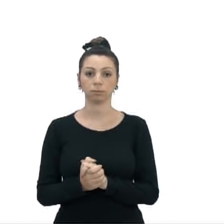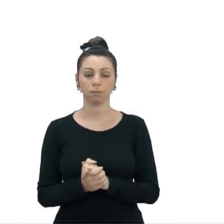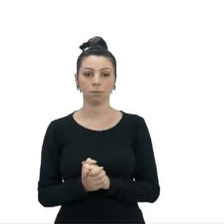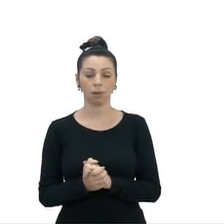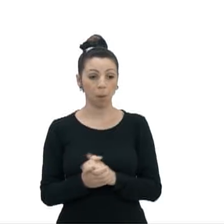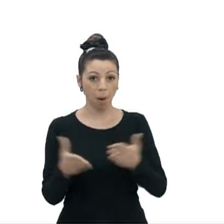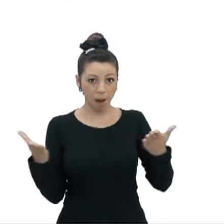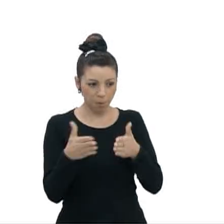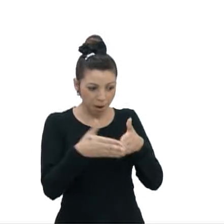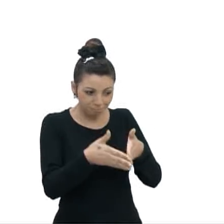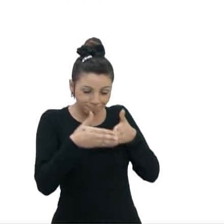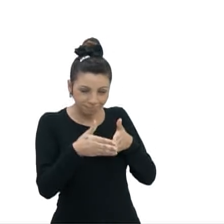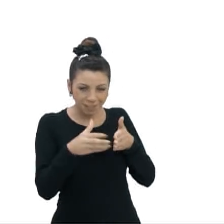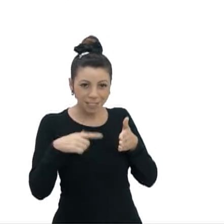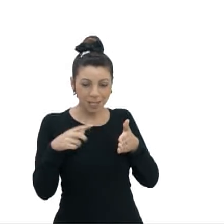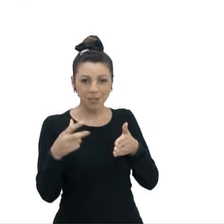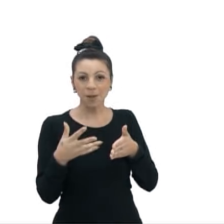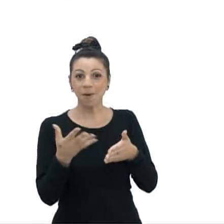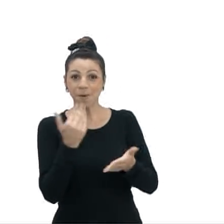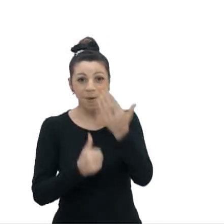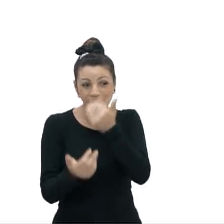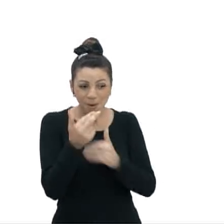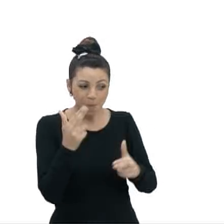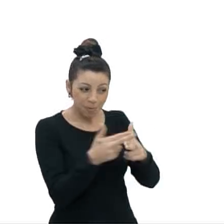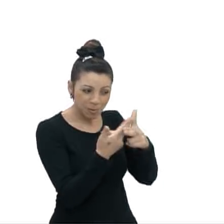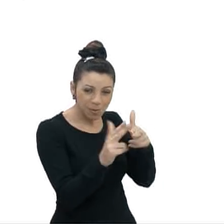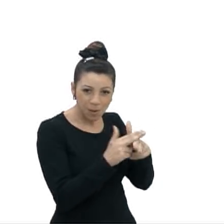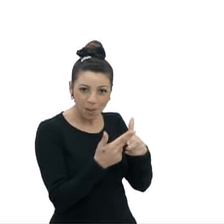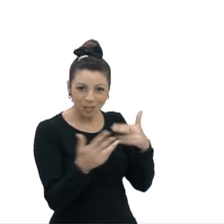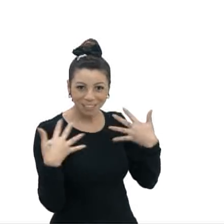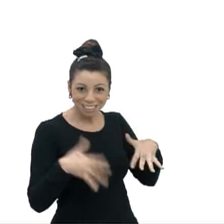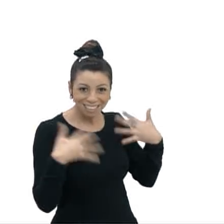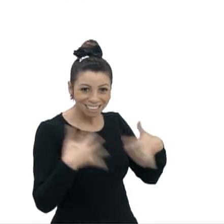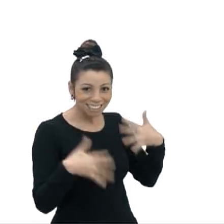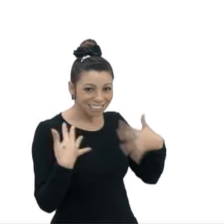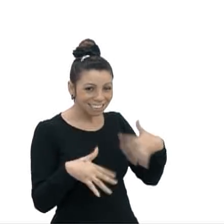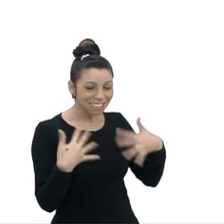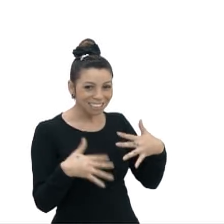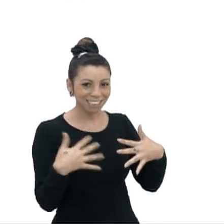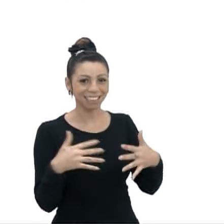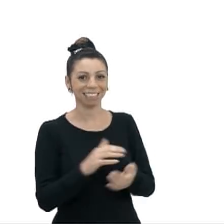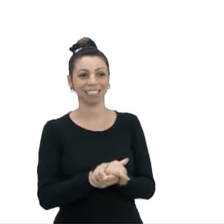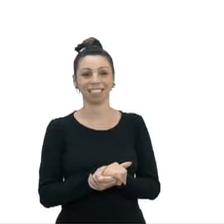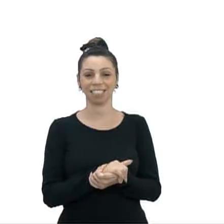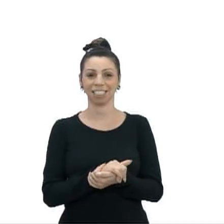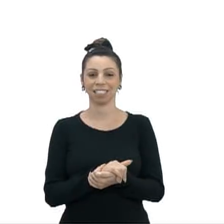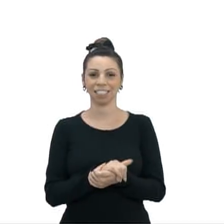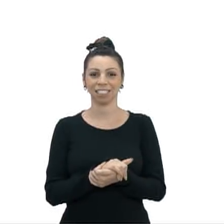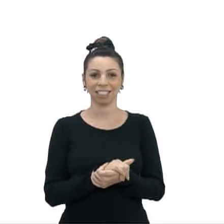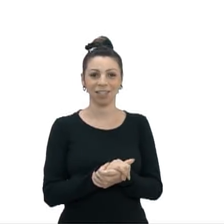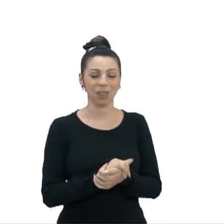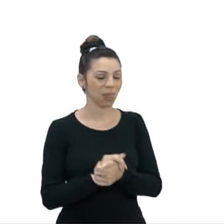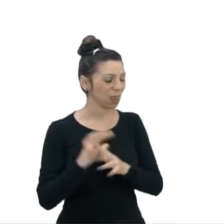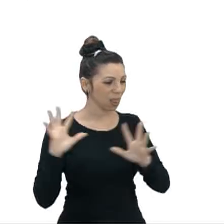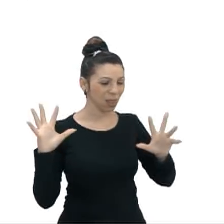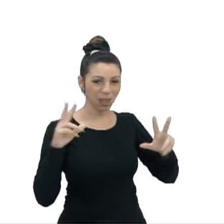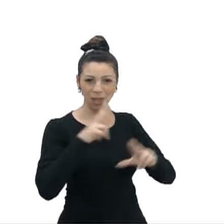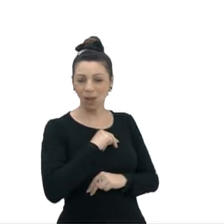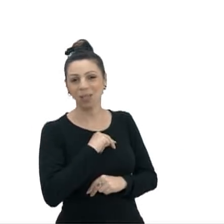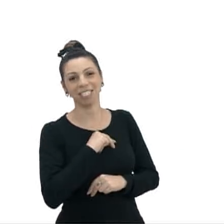me dá licença, diário, que eu vou atacar esses bombons. A mamãe comprou todos os meus favoritos. Arrebentou.